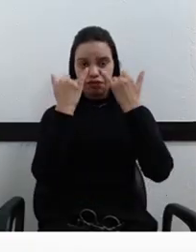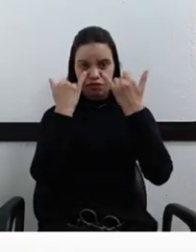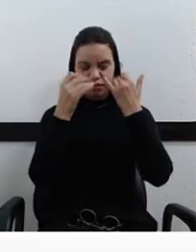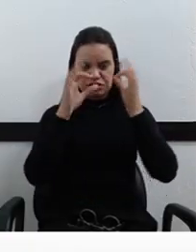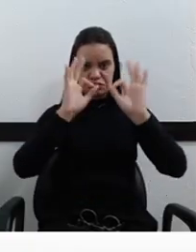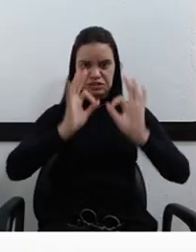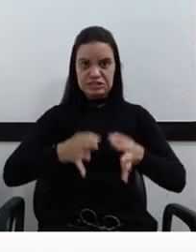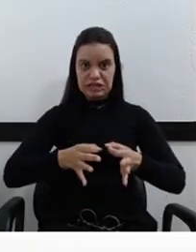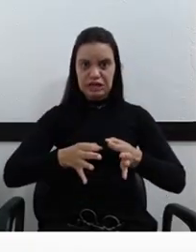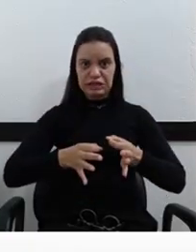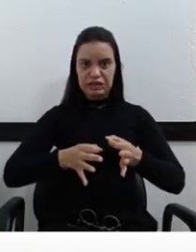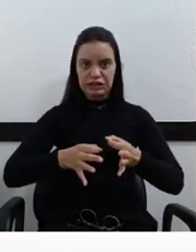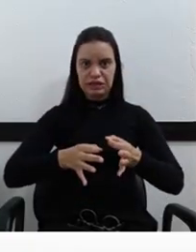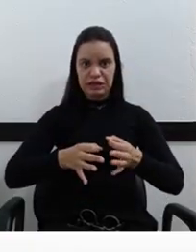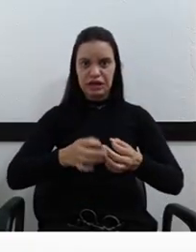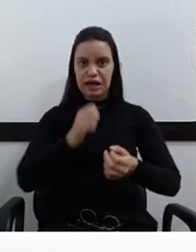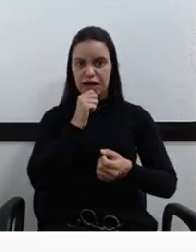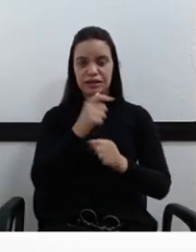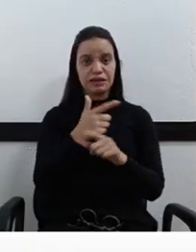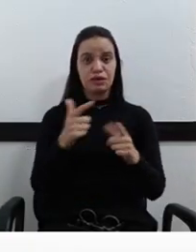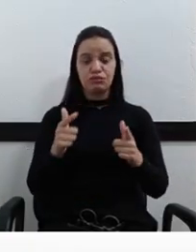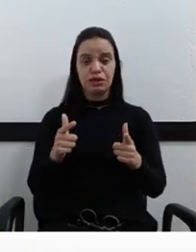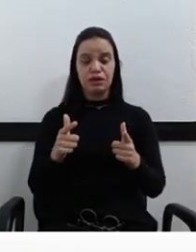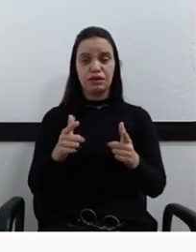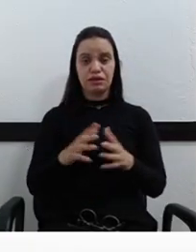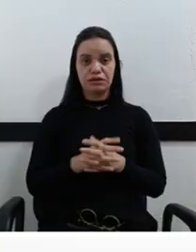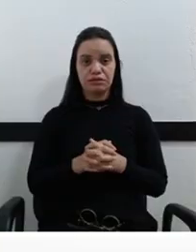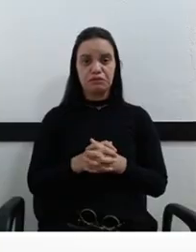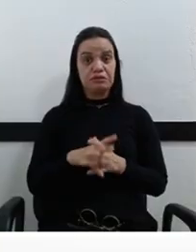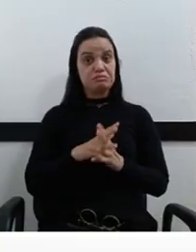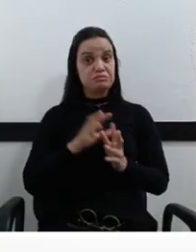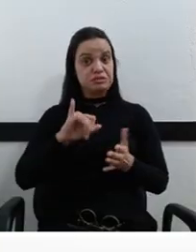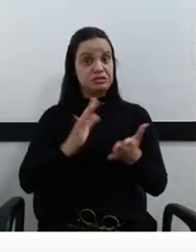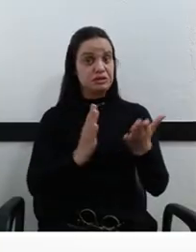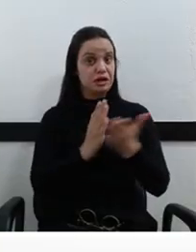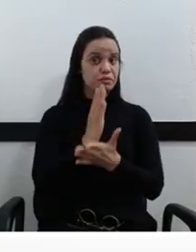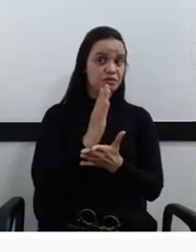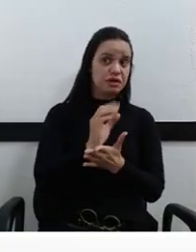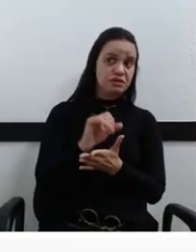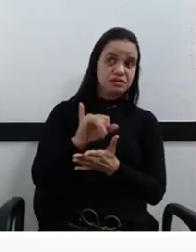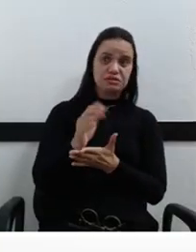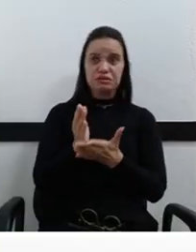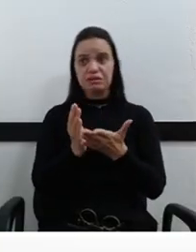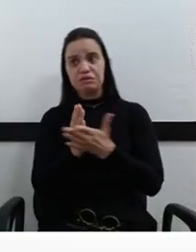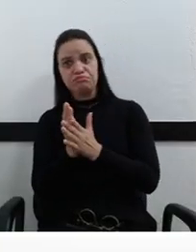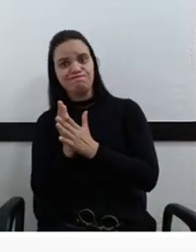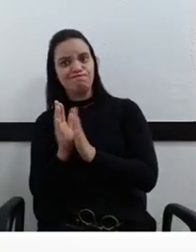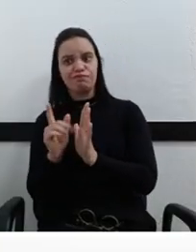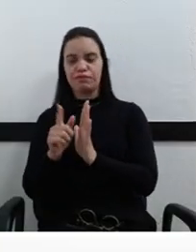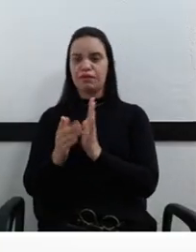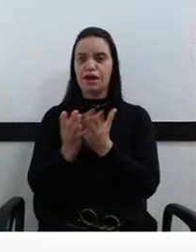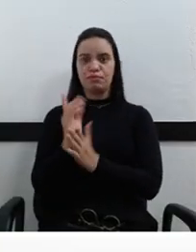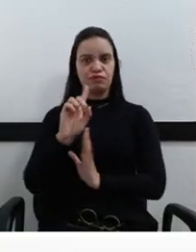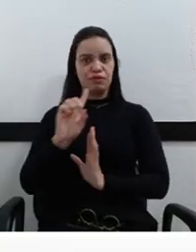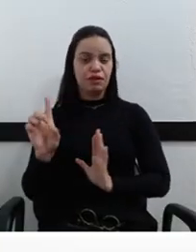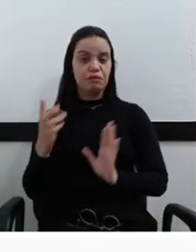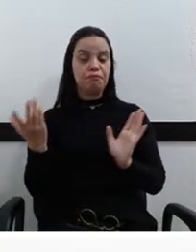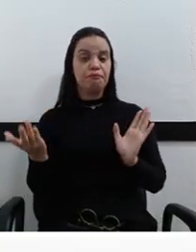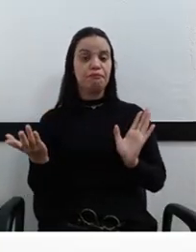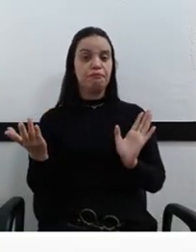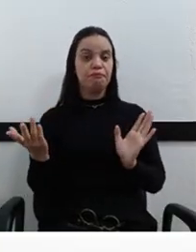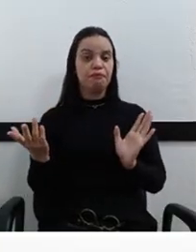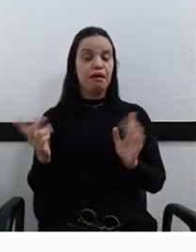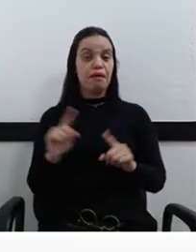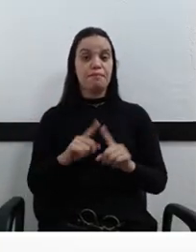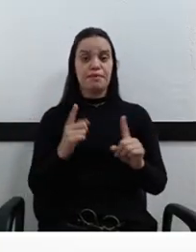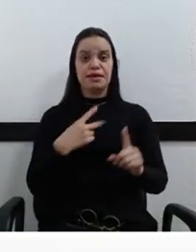como virá a redação dessa PEC. Se ela vai ser aprovada, se ela for aprovada, de que jeito vai vir essa redação. Me parece,